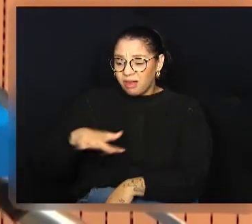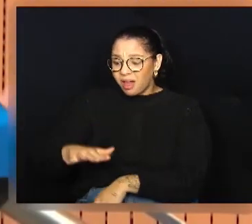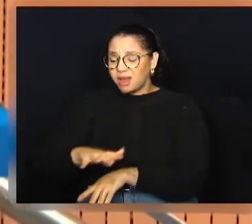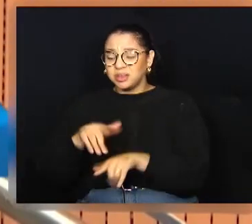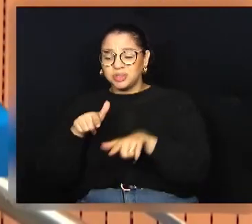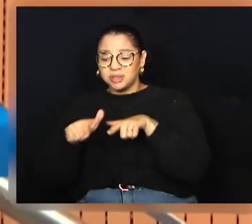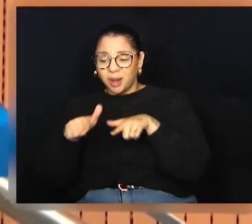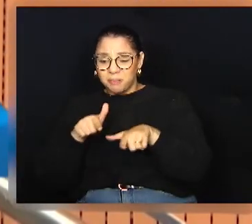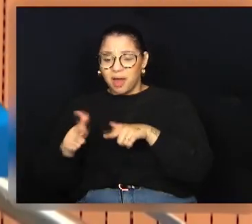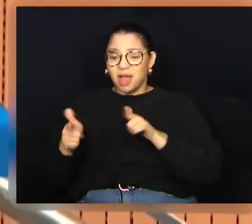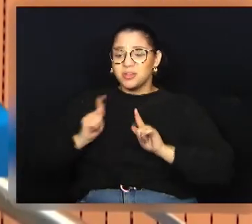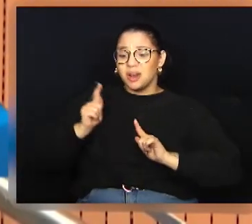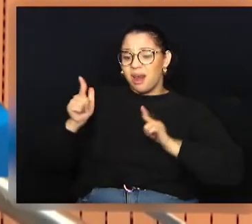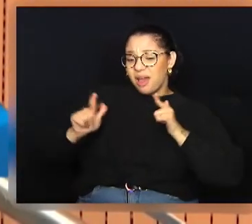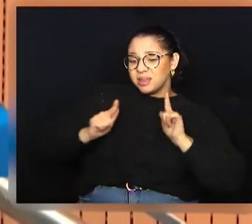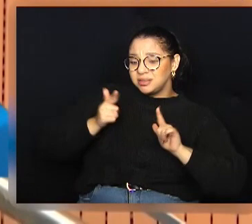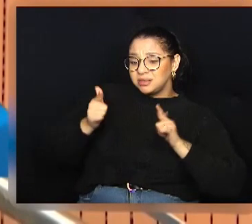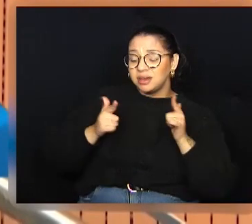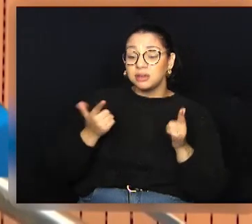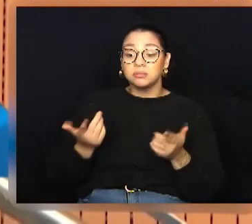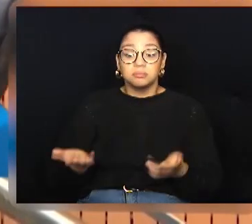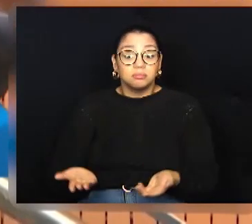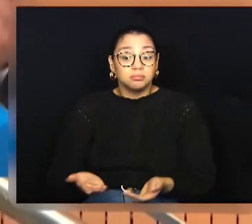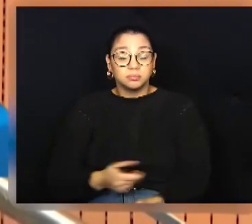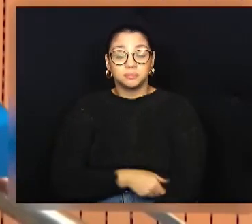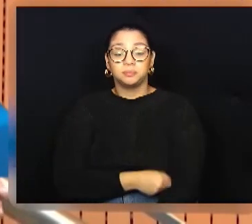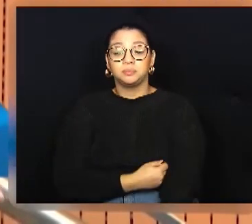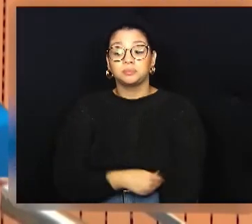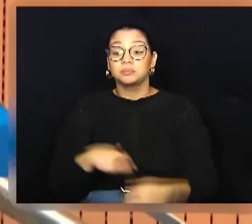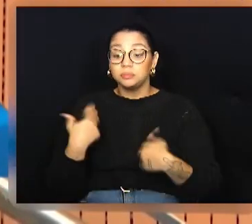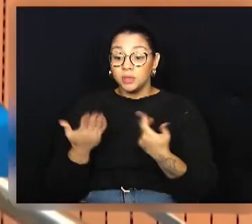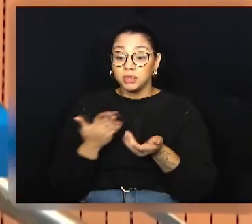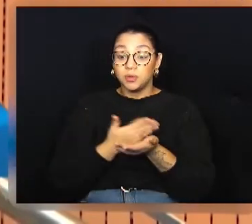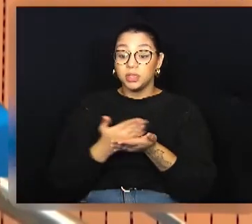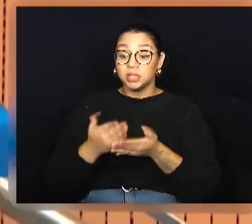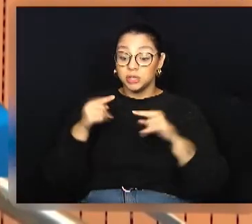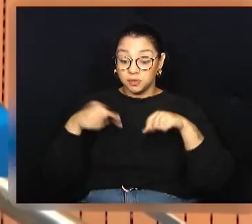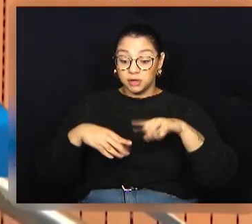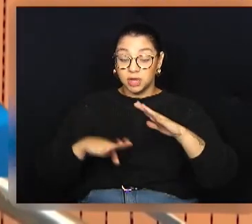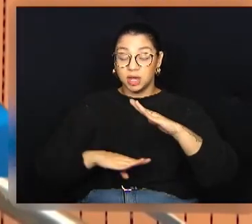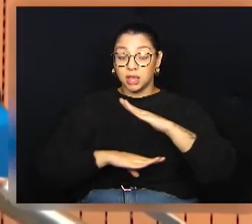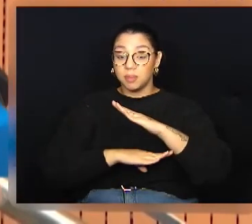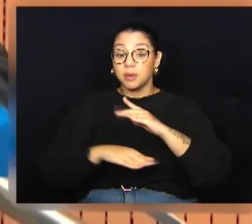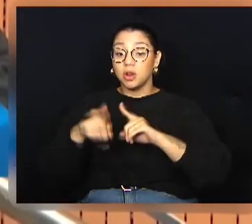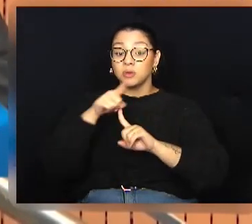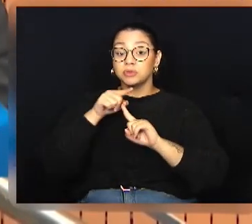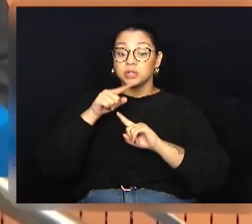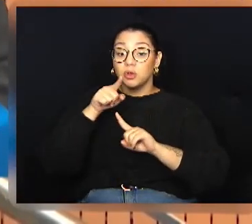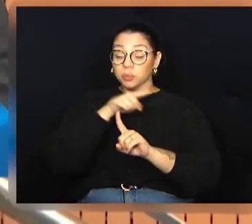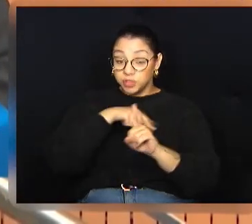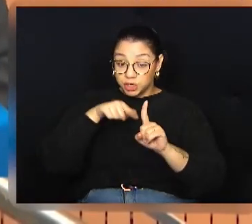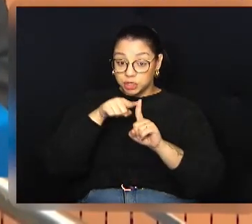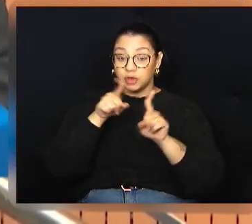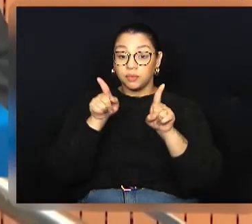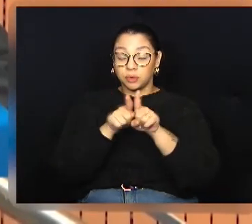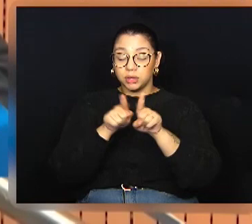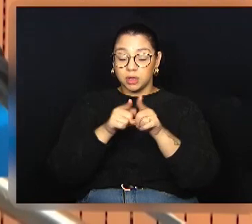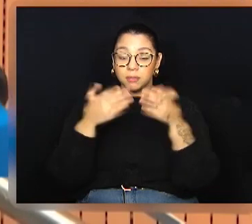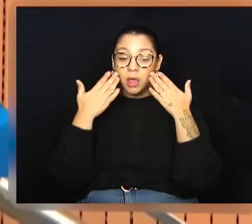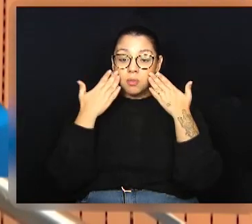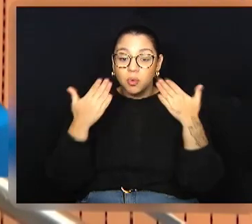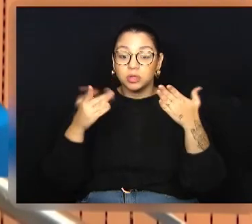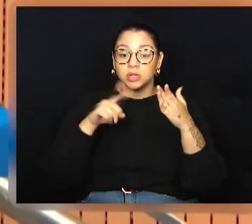trabalho, de lazer. Então, a iniciativa da Câmara visa também sinalizar o nosso compromisso